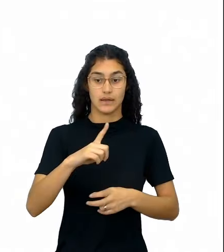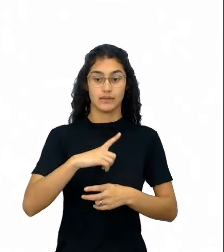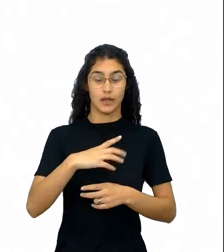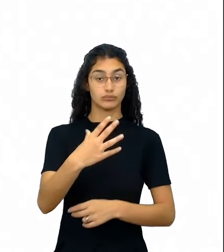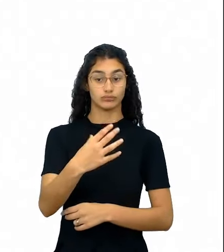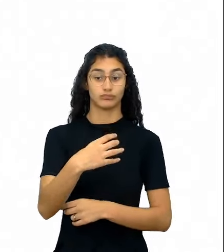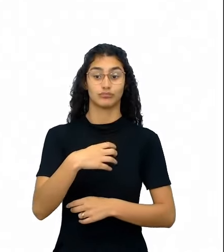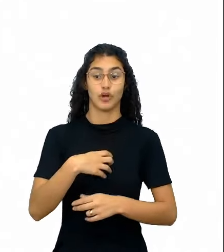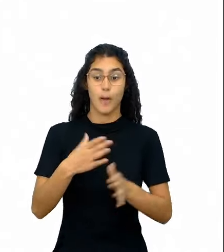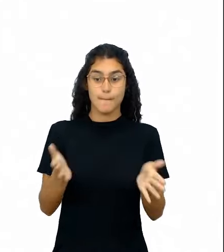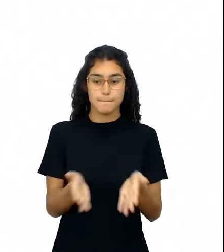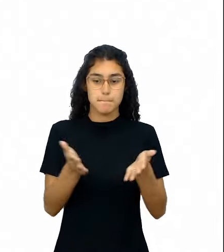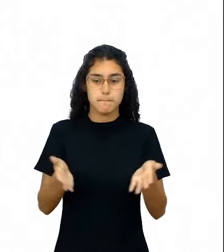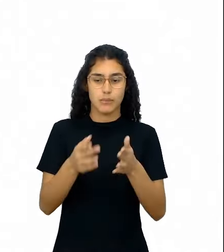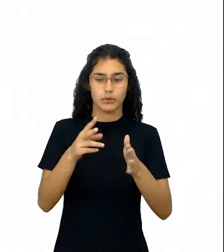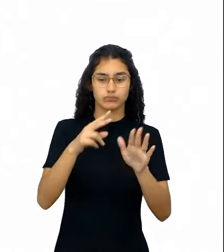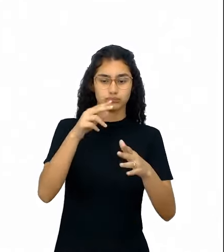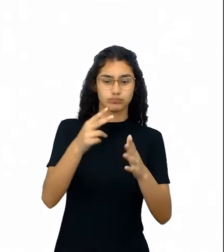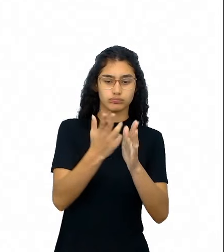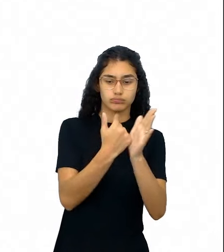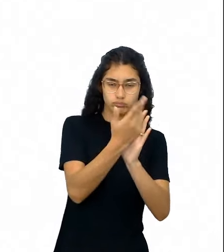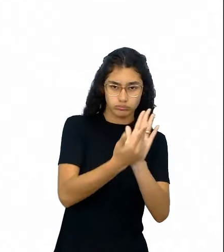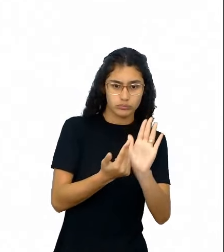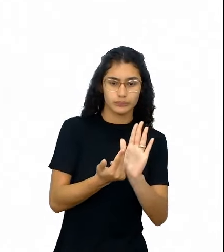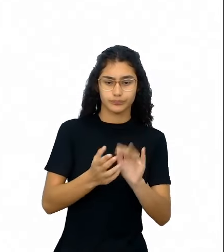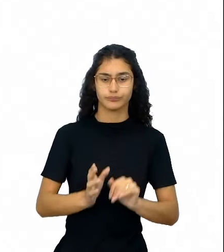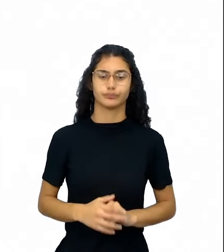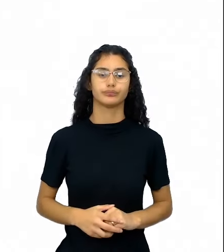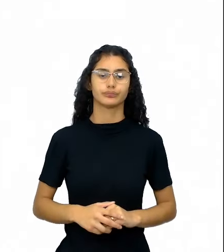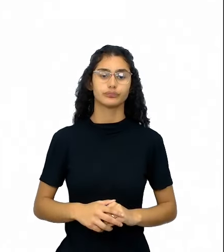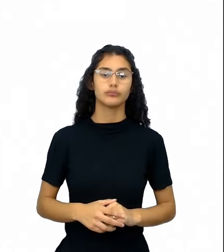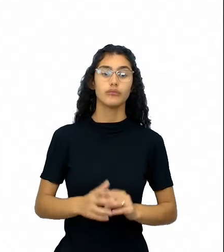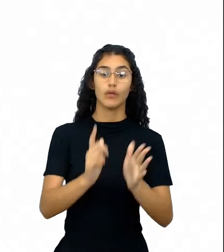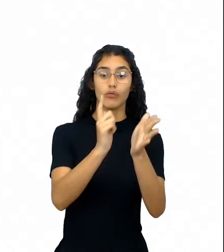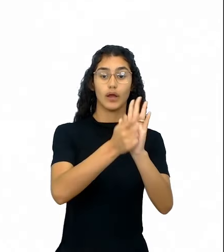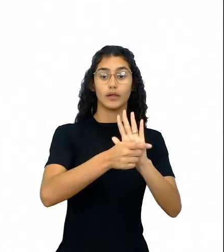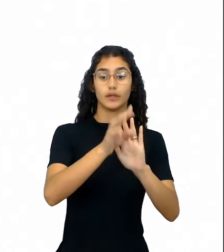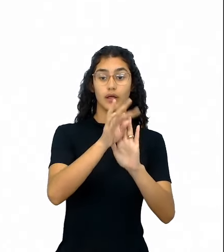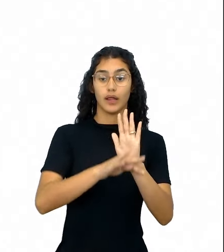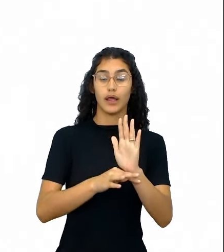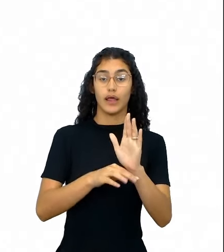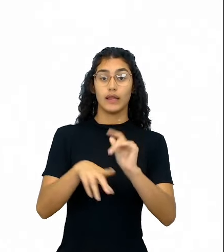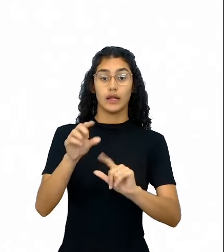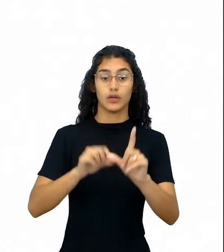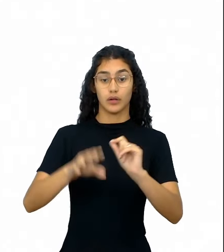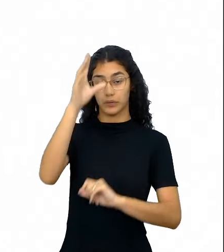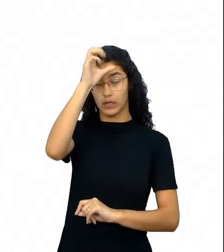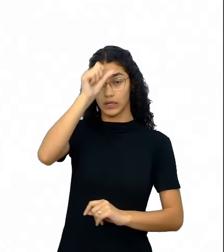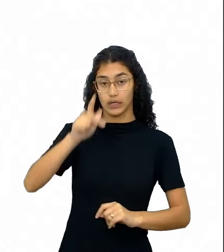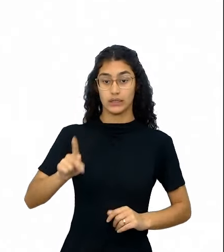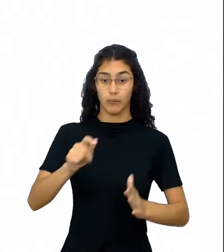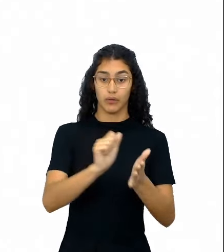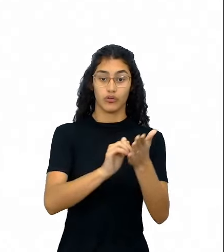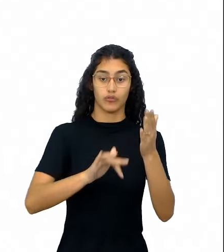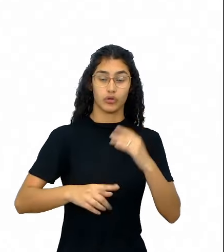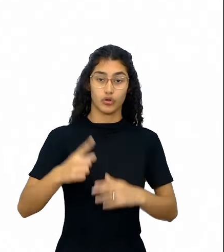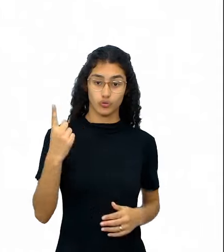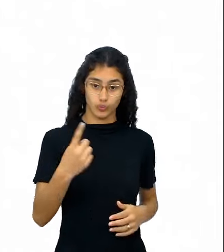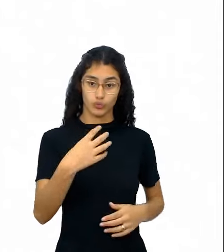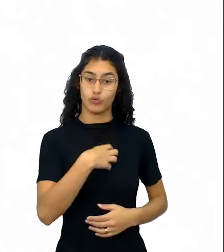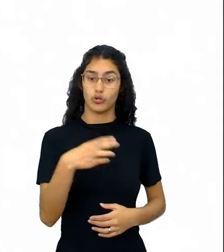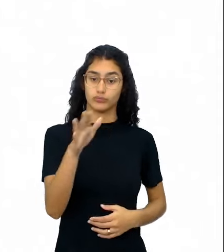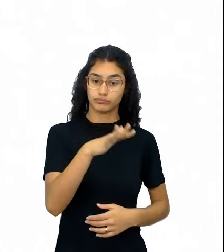sentidos provocados pelas figuras de linguagem. Os gêneros textuais selecionados do Aprender Sempre na SA1 e os campos